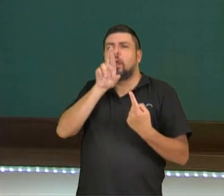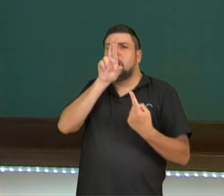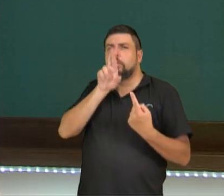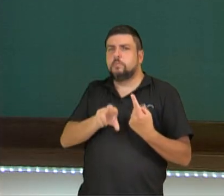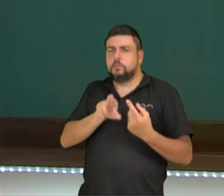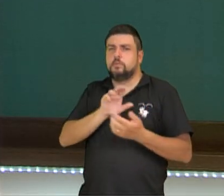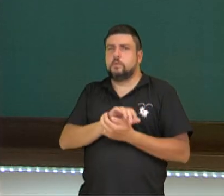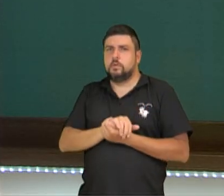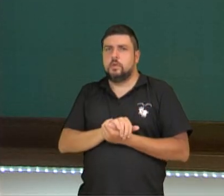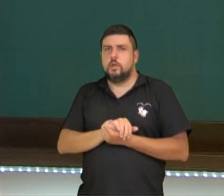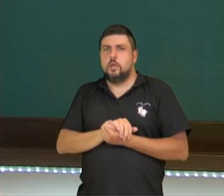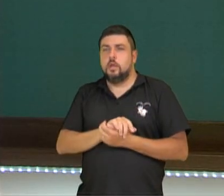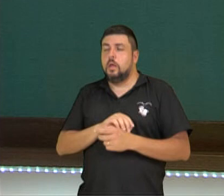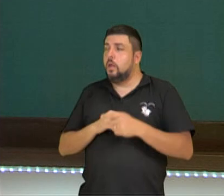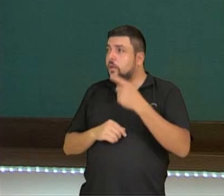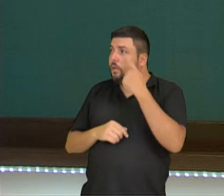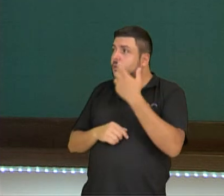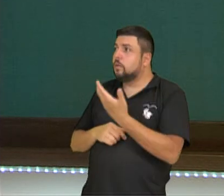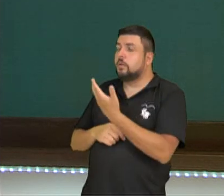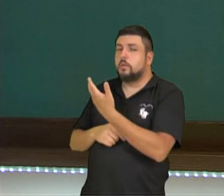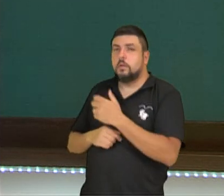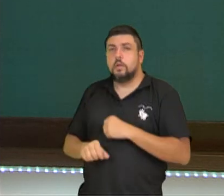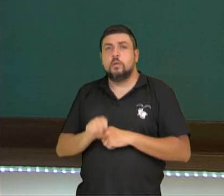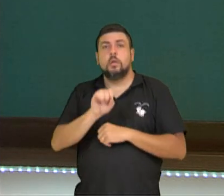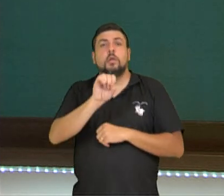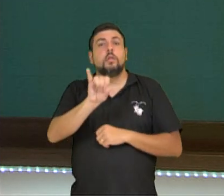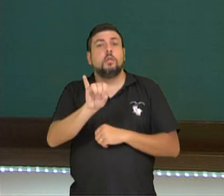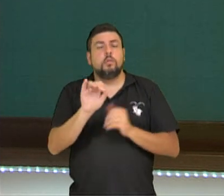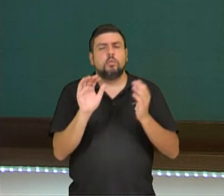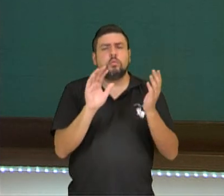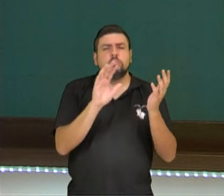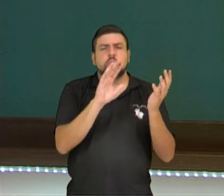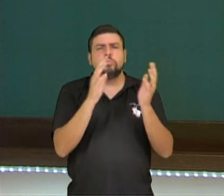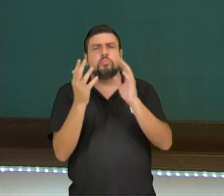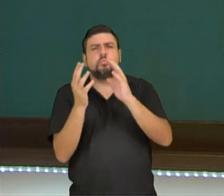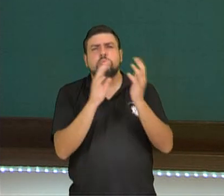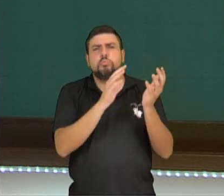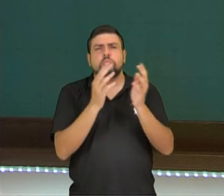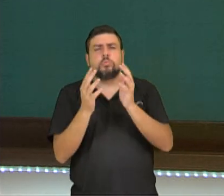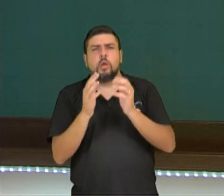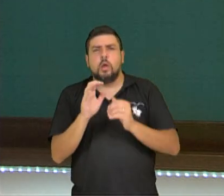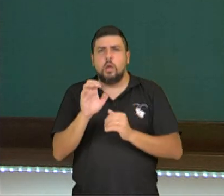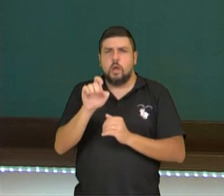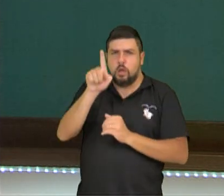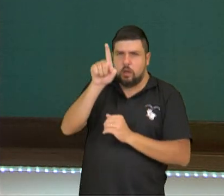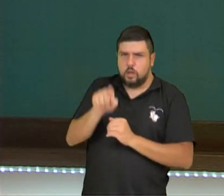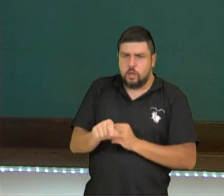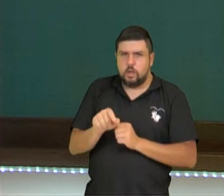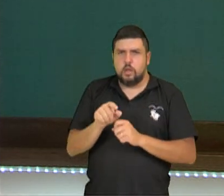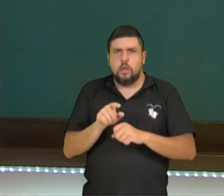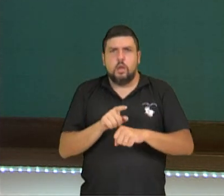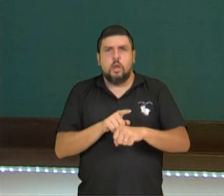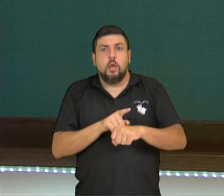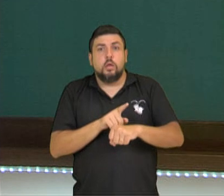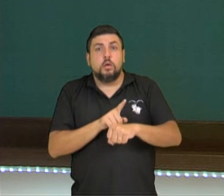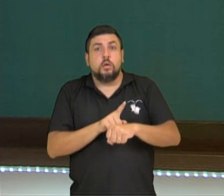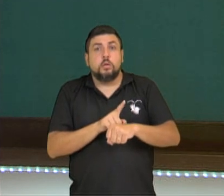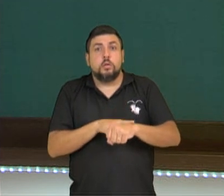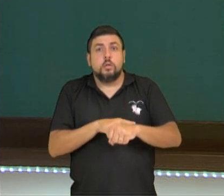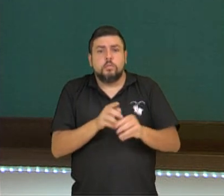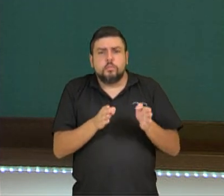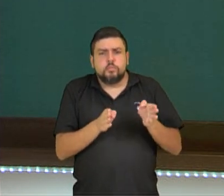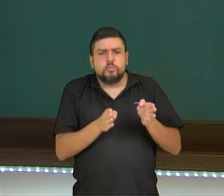se referindo, né? Quando as alterações do estado físico e das condições atmosféricas acontecem em um